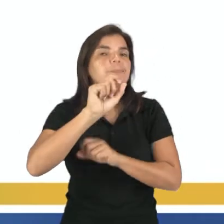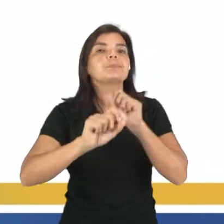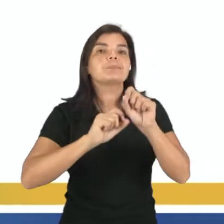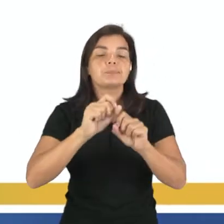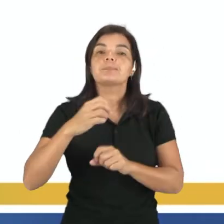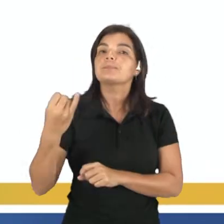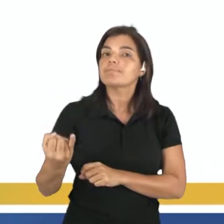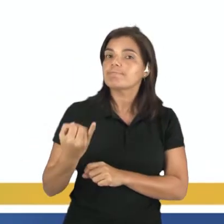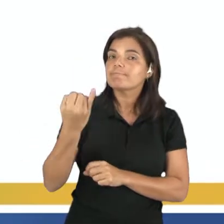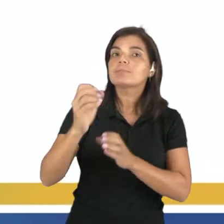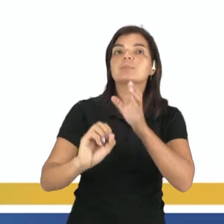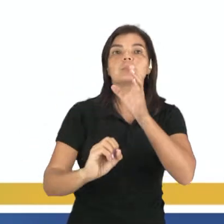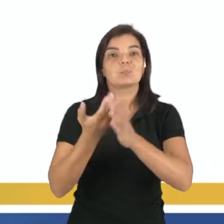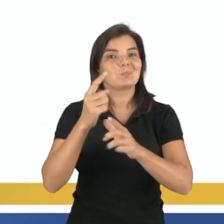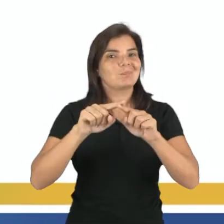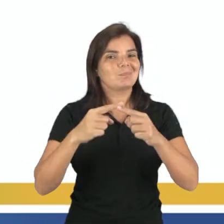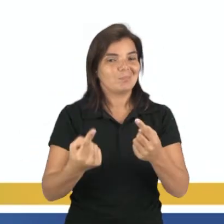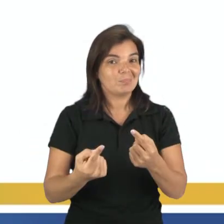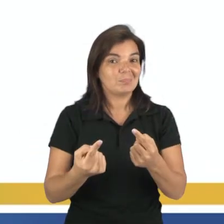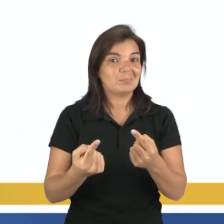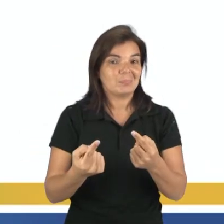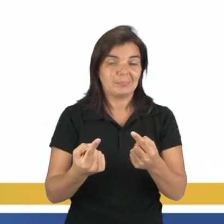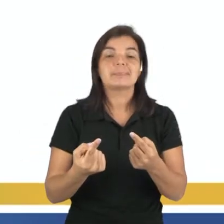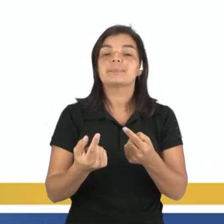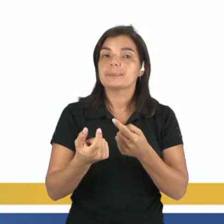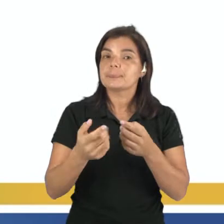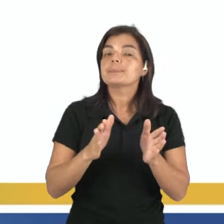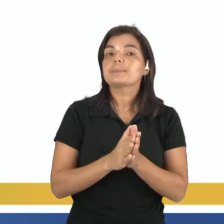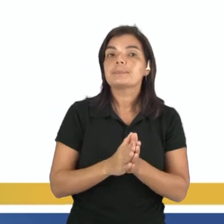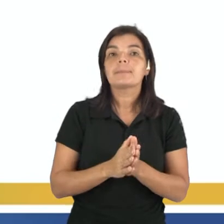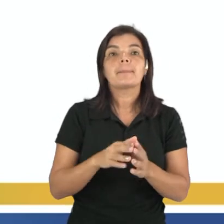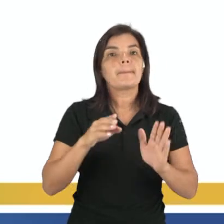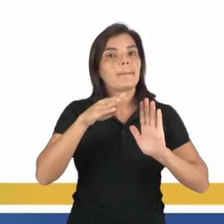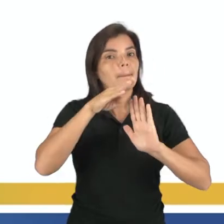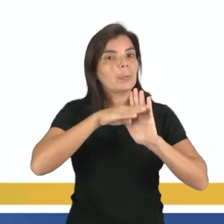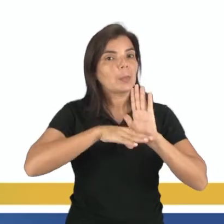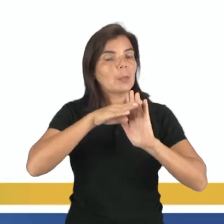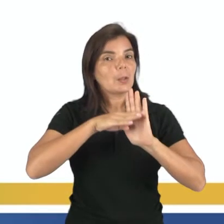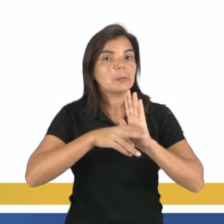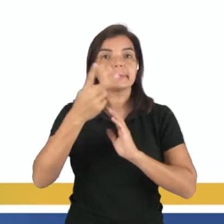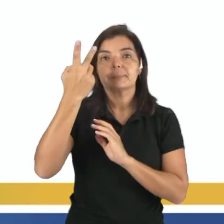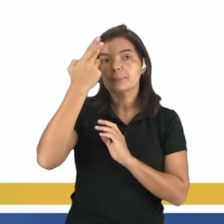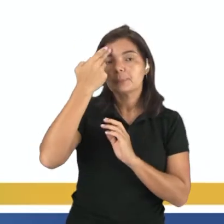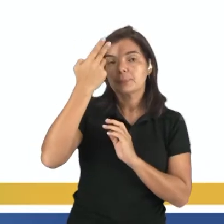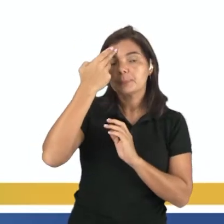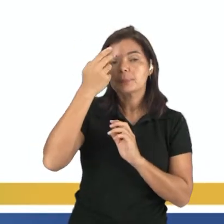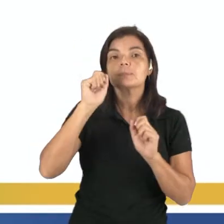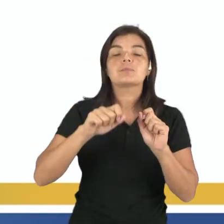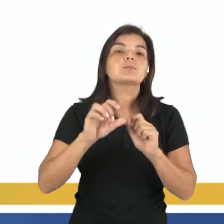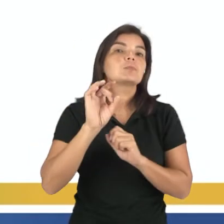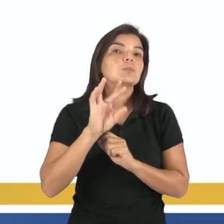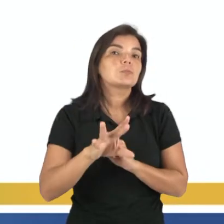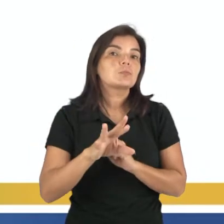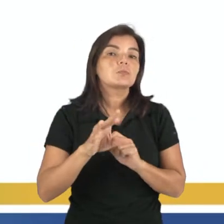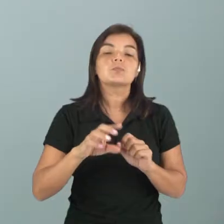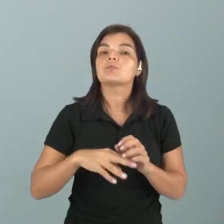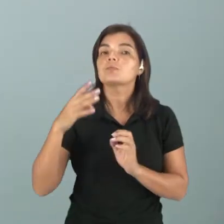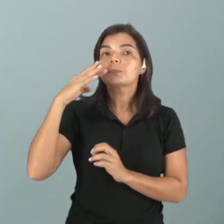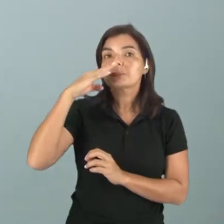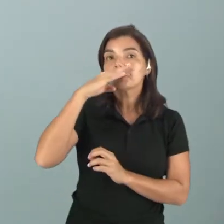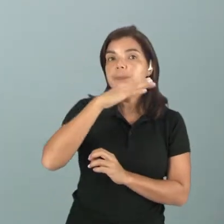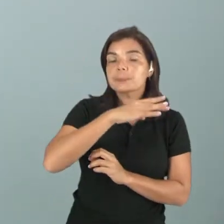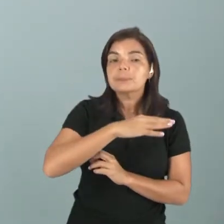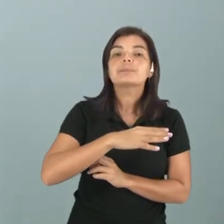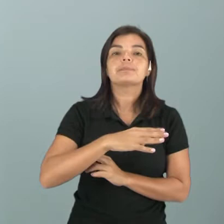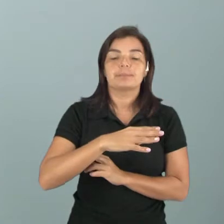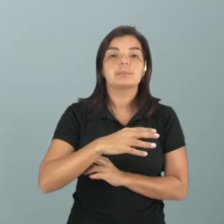é essencial acontecer, mas desde que seja em taxas, normais, em taxas que apenas deixem a nossa temperatura